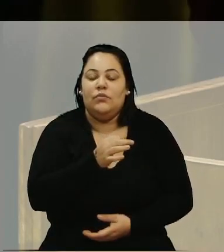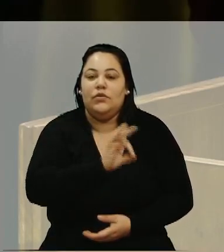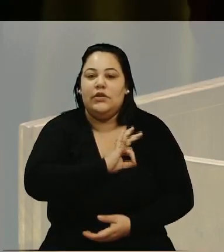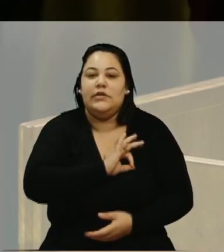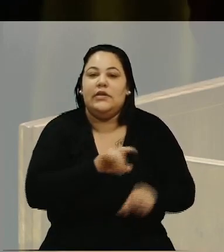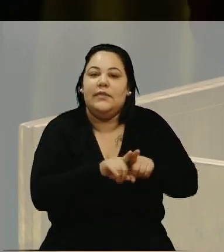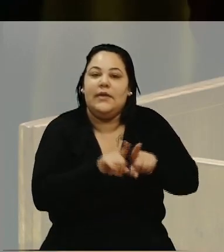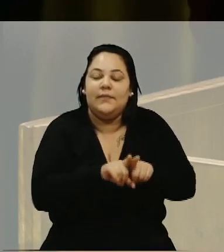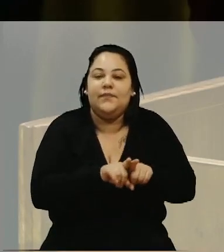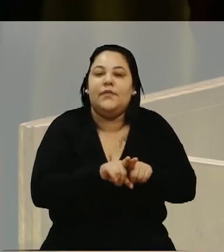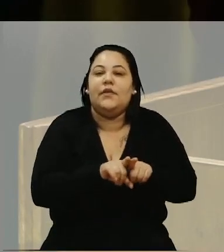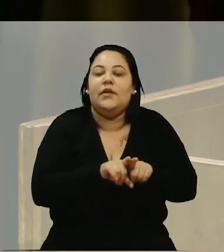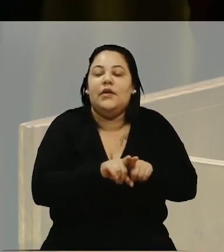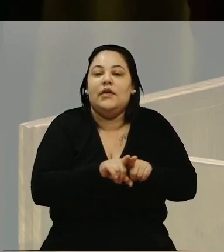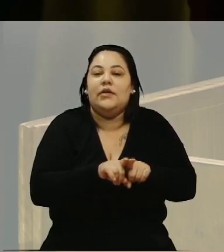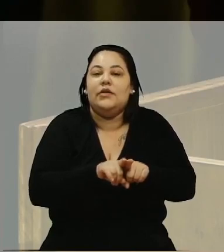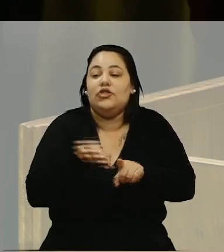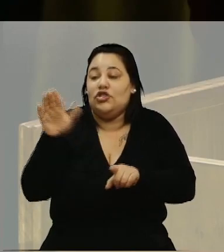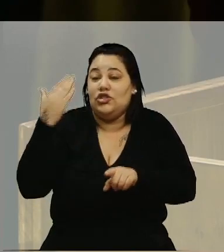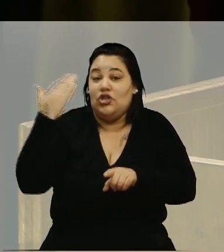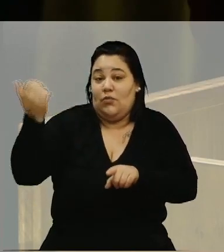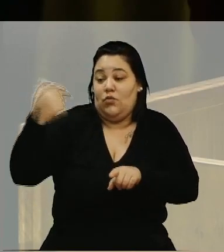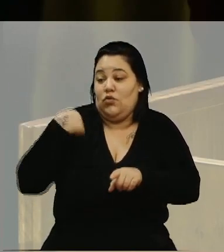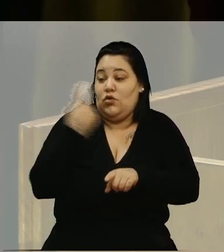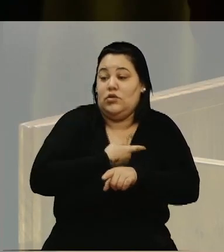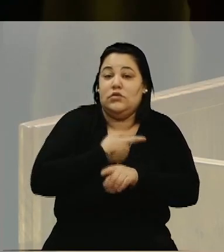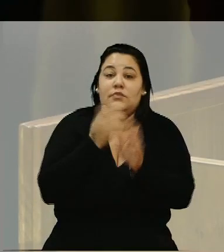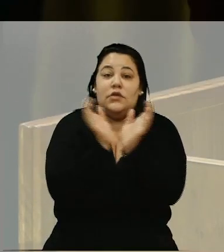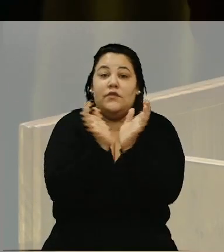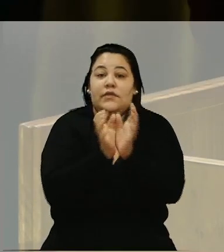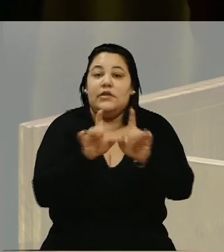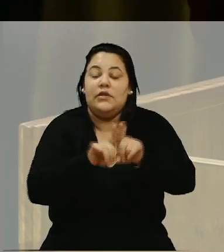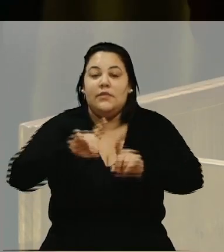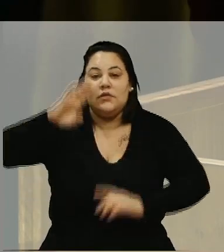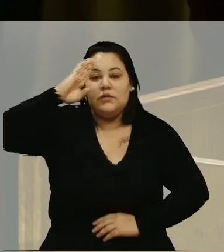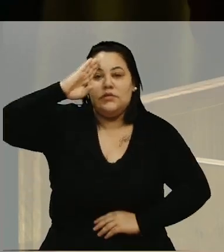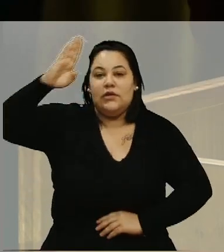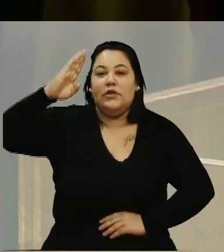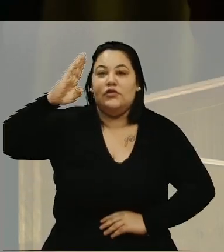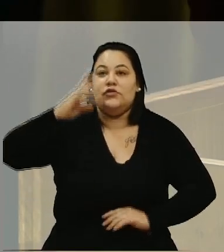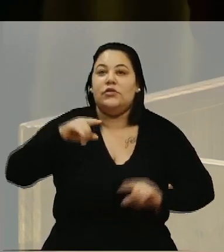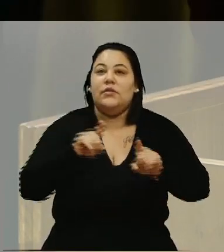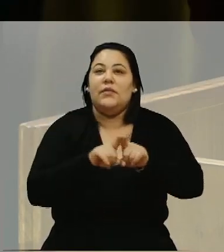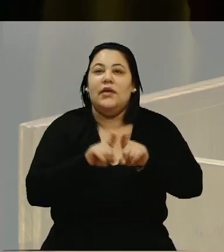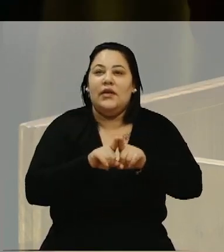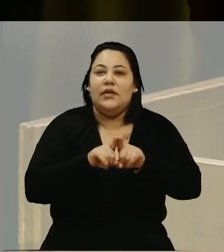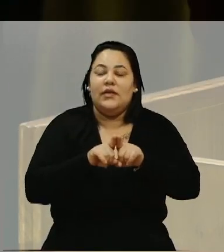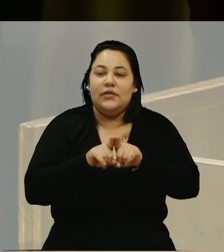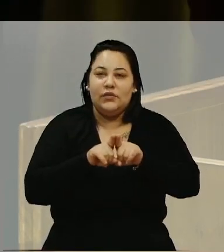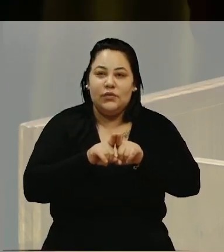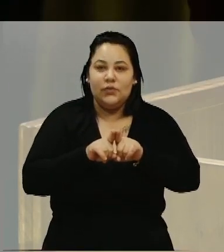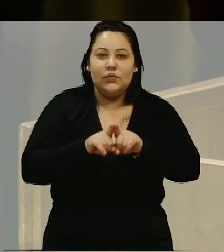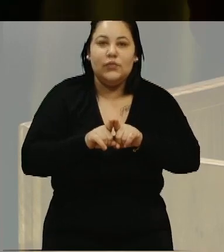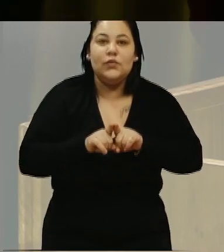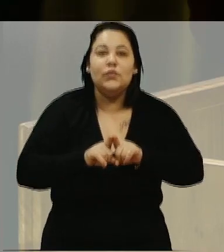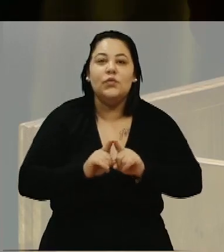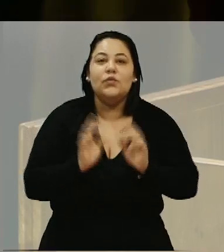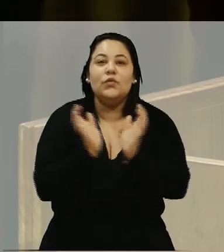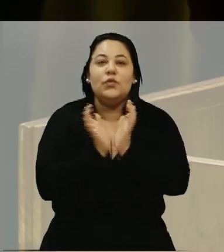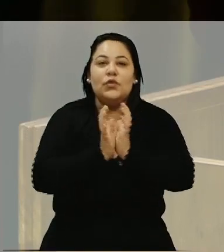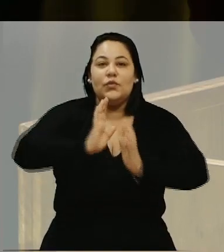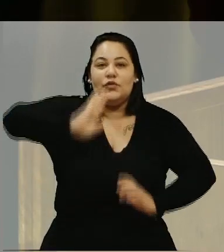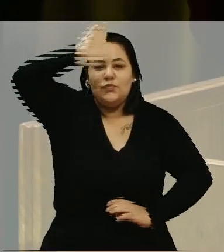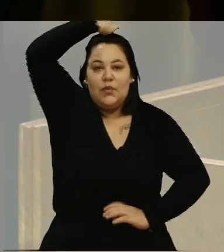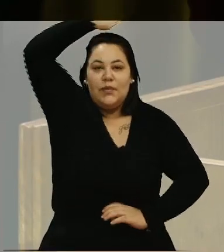Sul, também chamou nós para conversar. O Tenente Sadi Filho, do 5º do Batalhão do Corpo de Bombeiros aí daqui